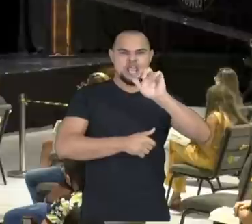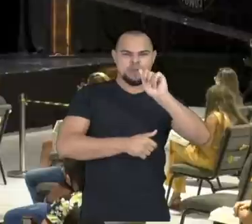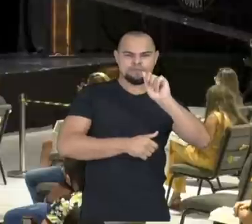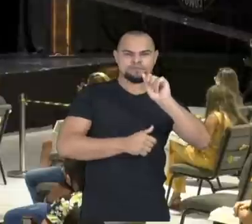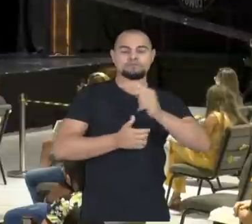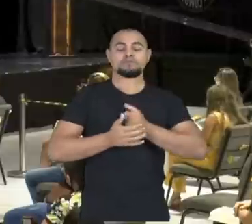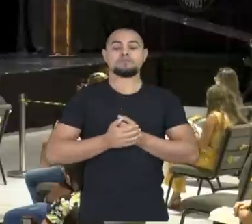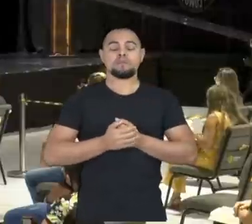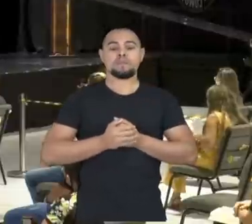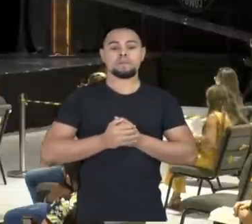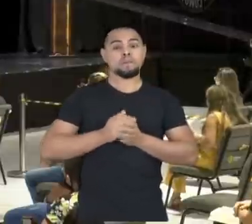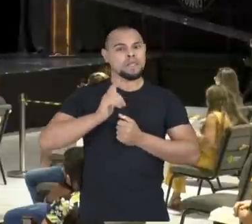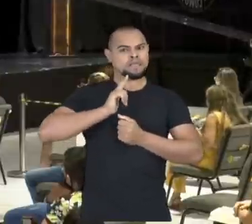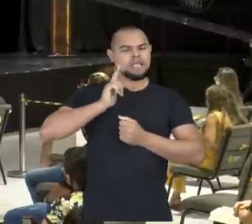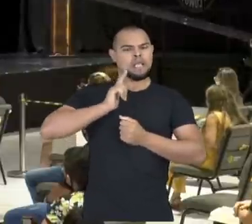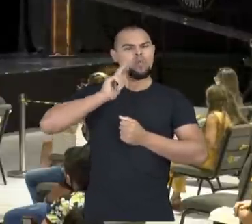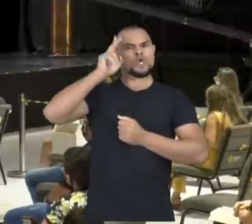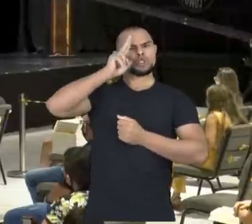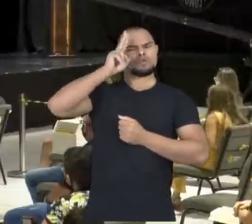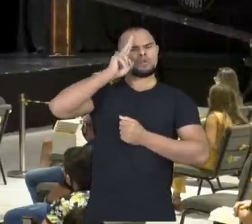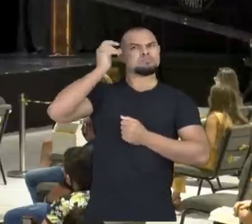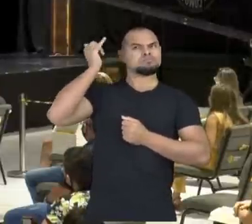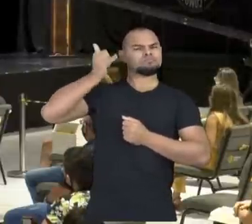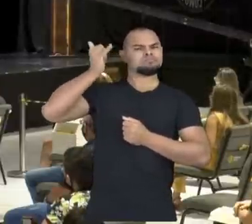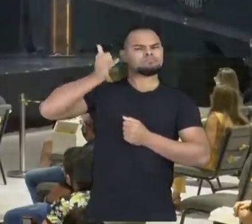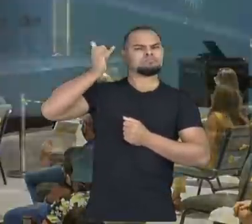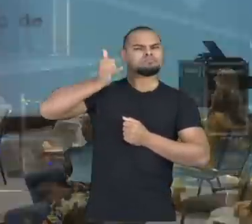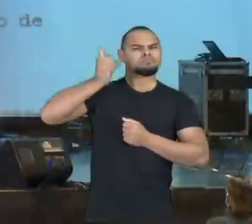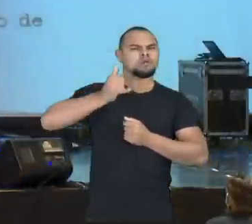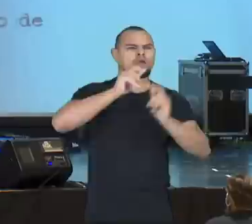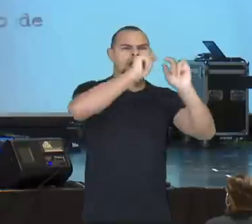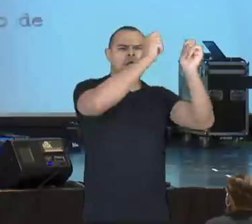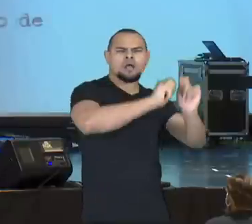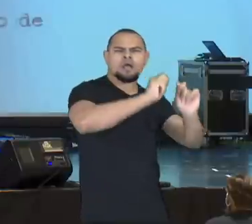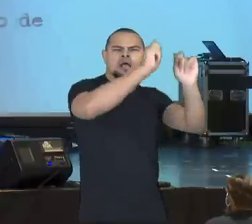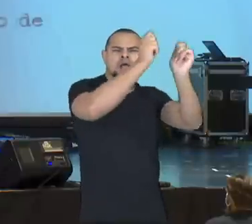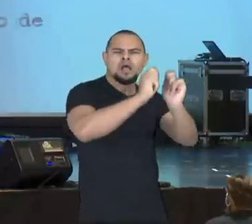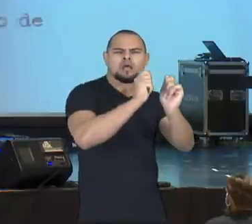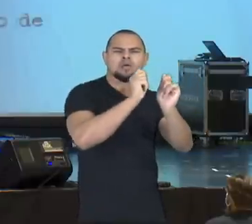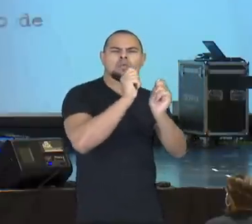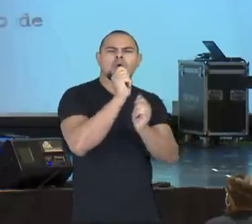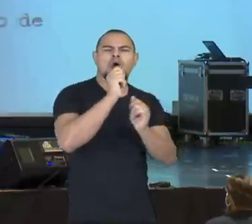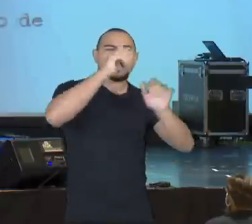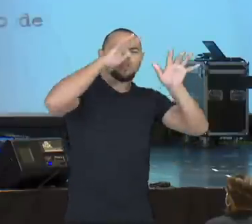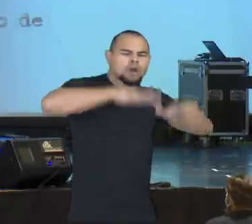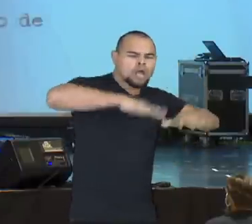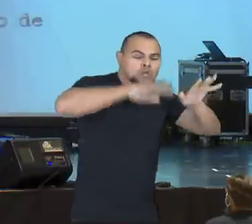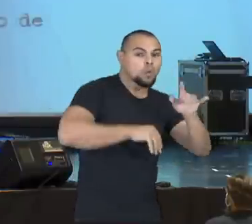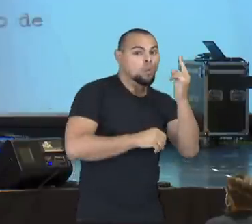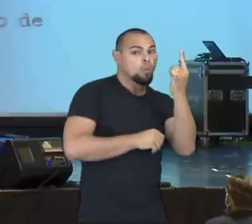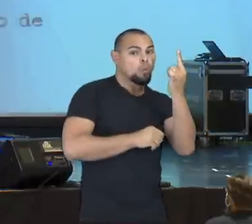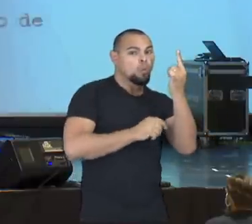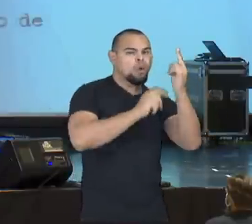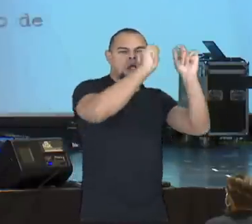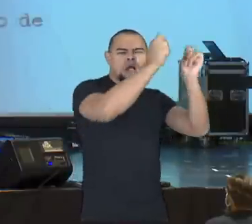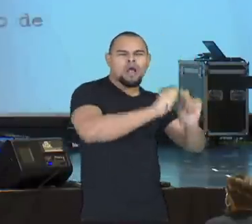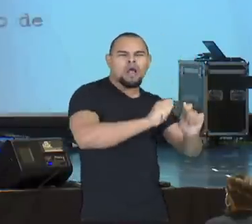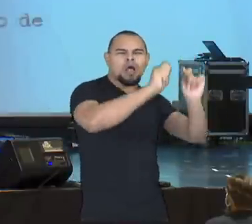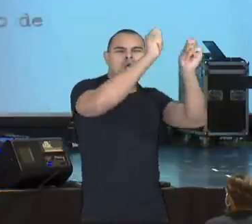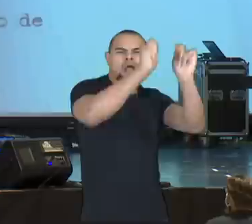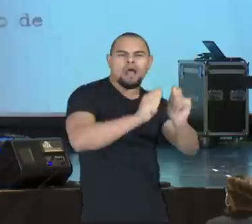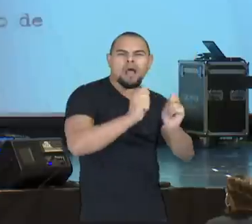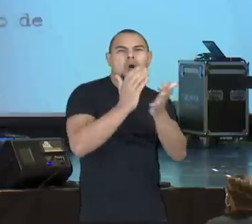um relato de primitivas adorações monoteístas em alguns lugares da terra,